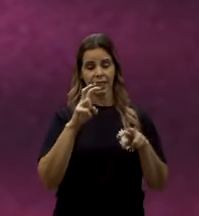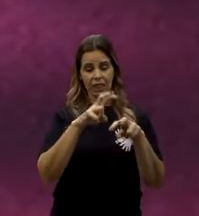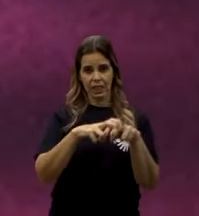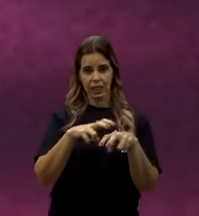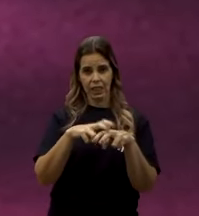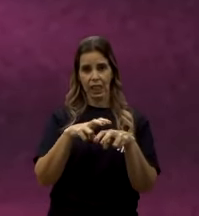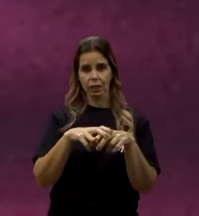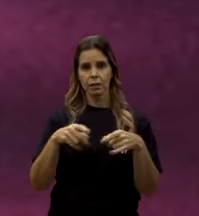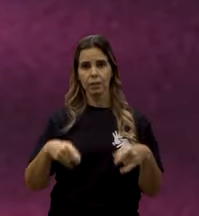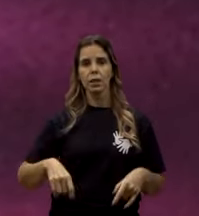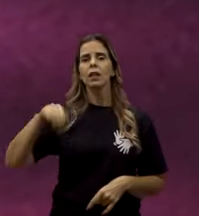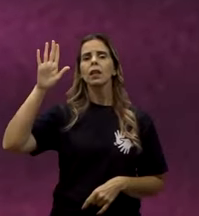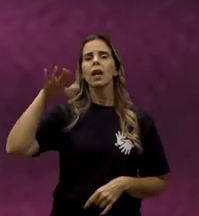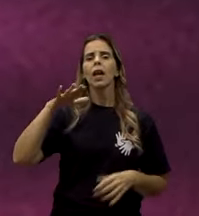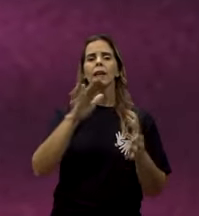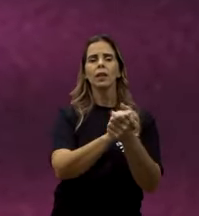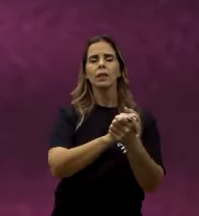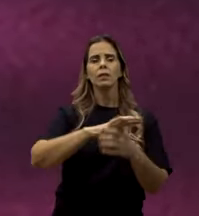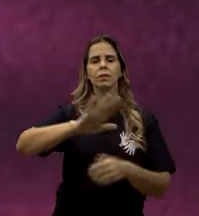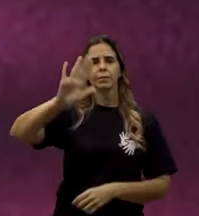aí levanta a mão